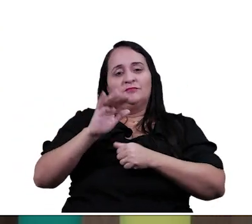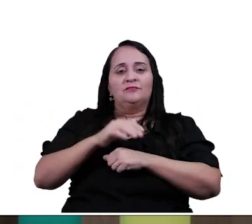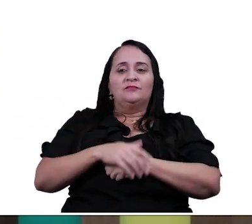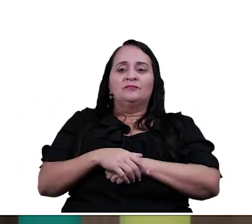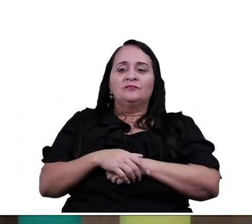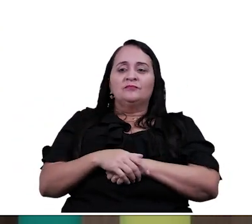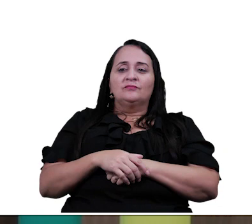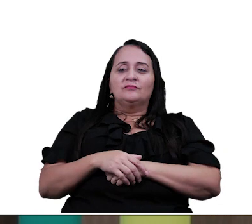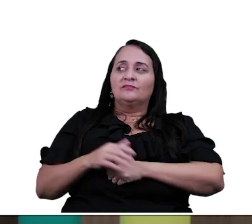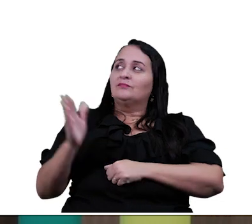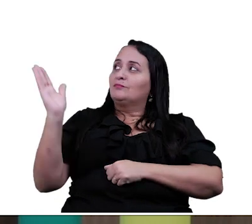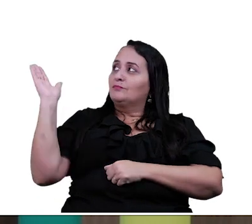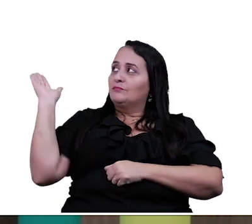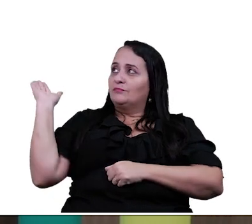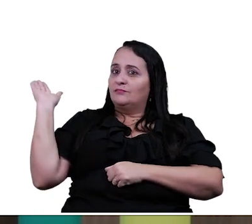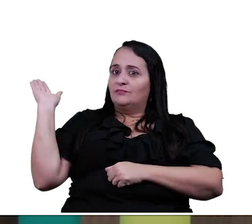0,